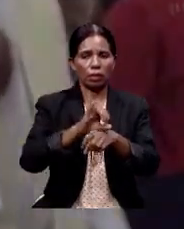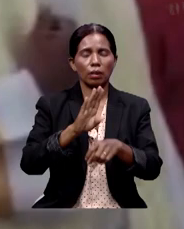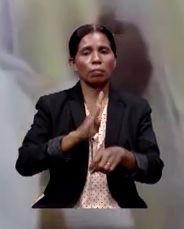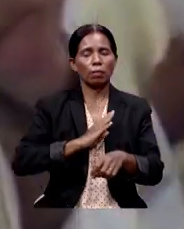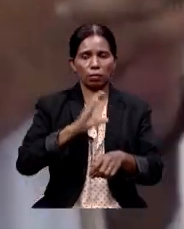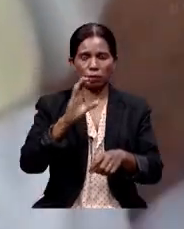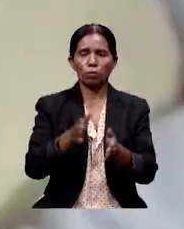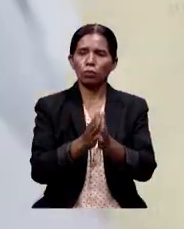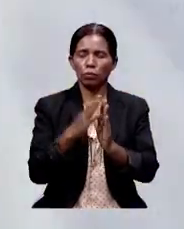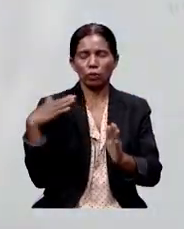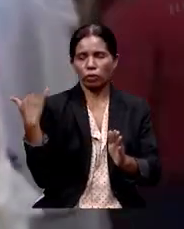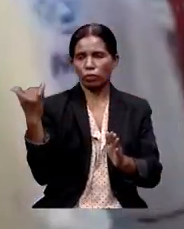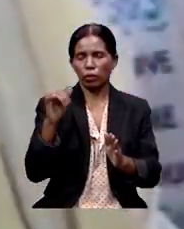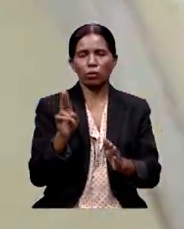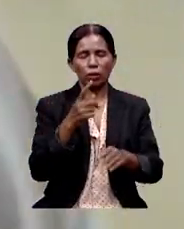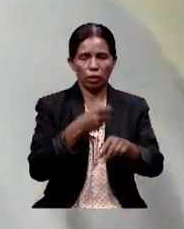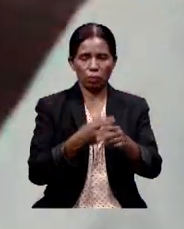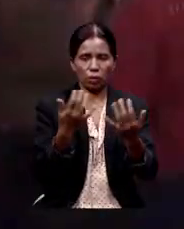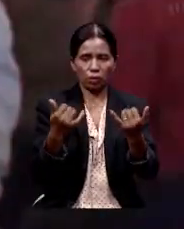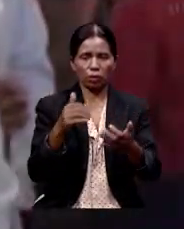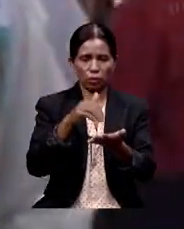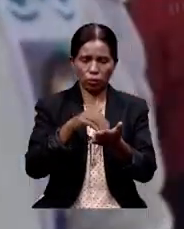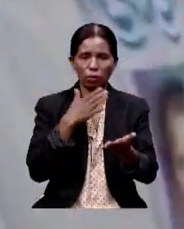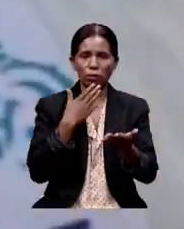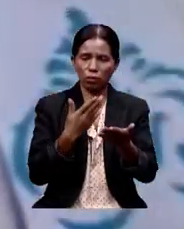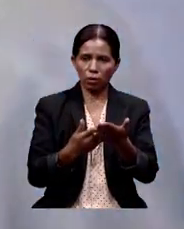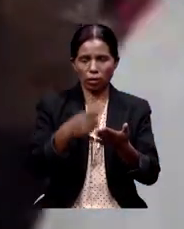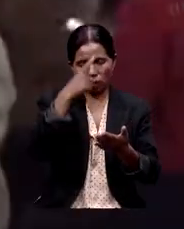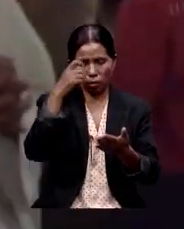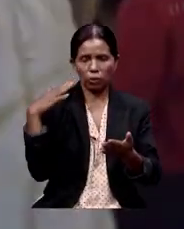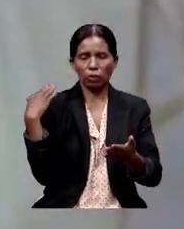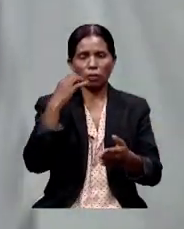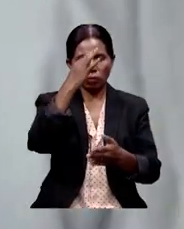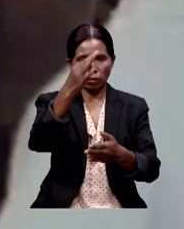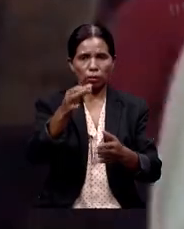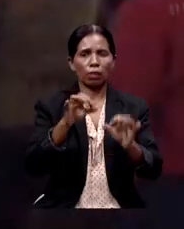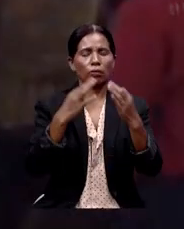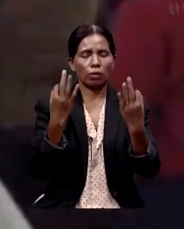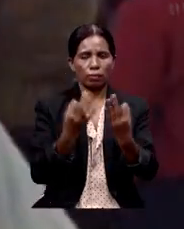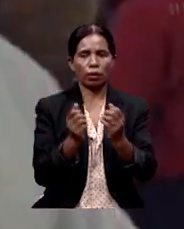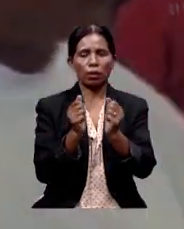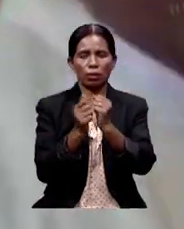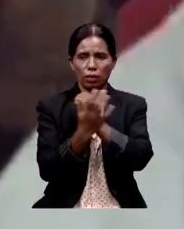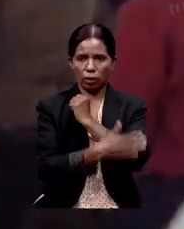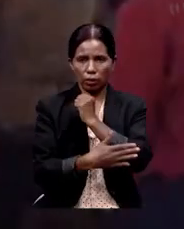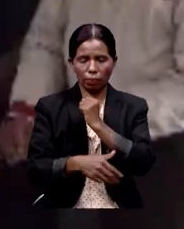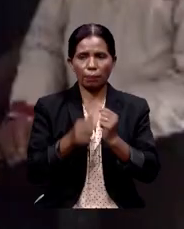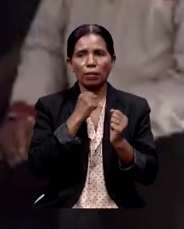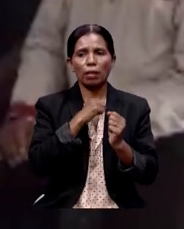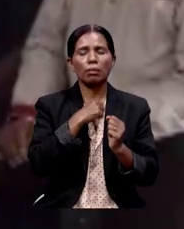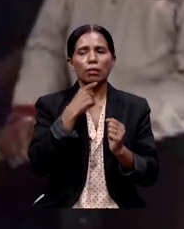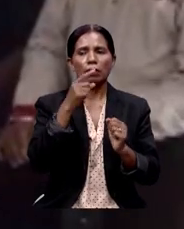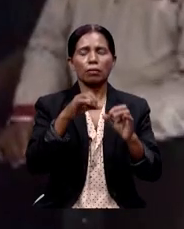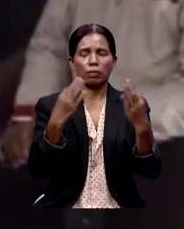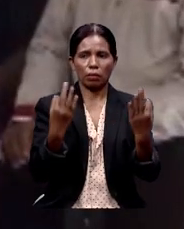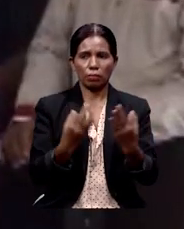joven sire, aproveita tempo agora, o de estuda de dia, tama joven maxai futuro ba família nonação. Padre afirma, família